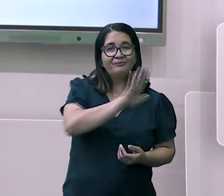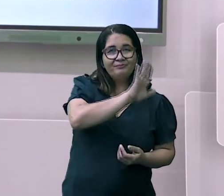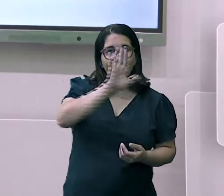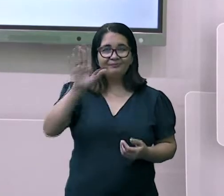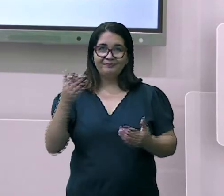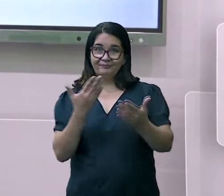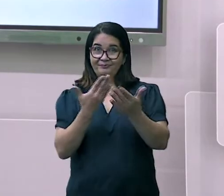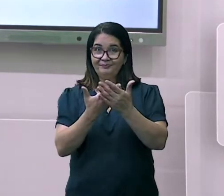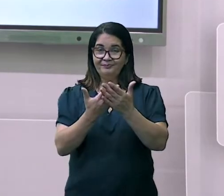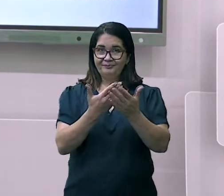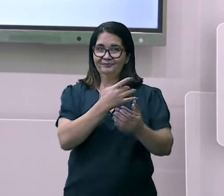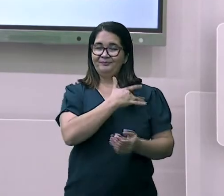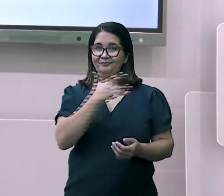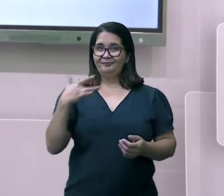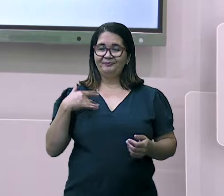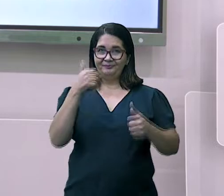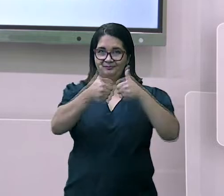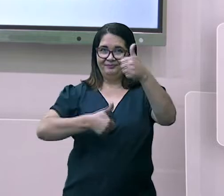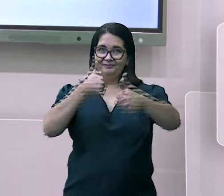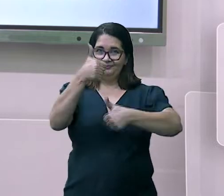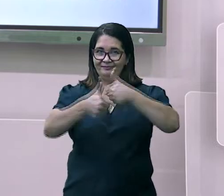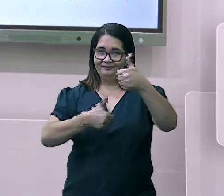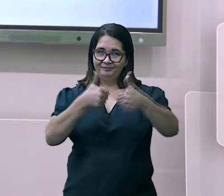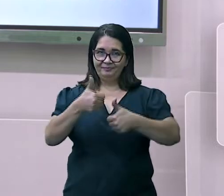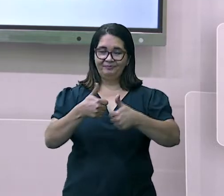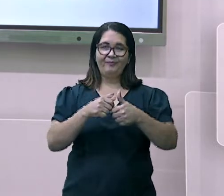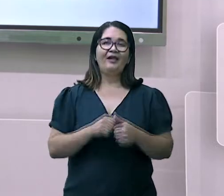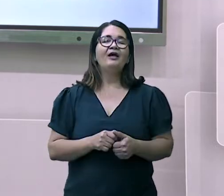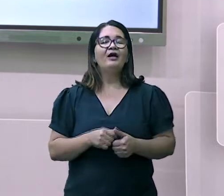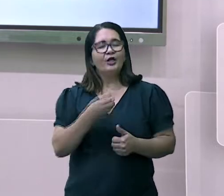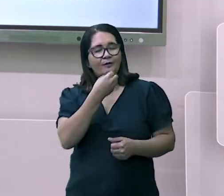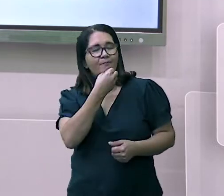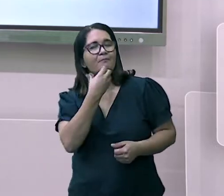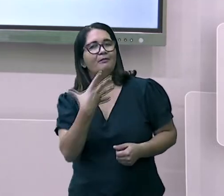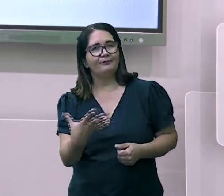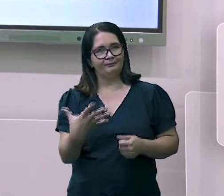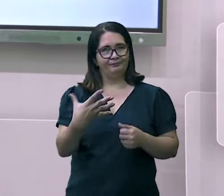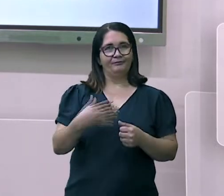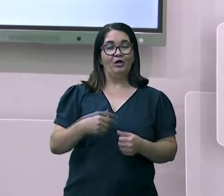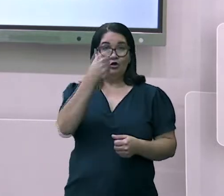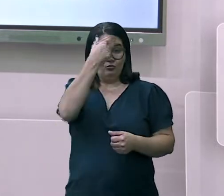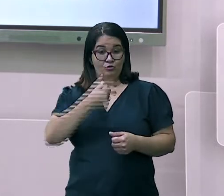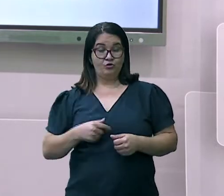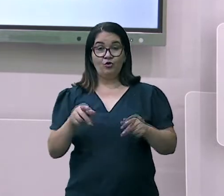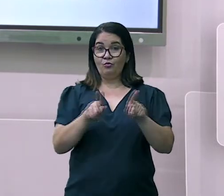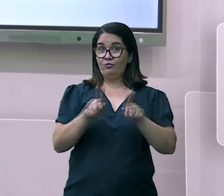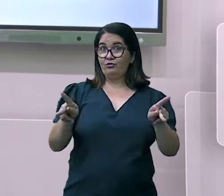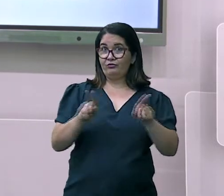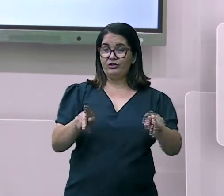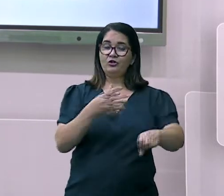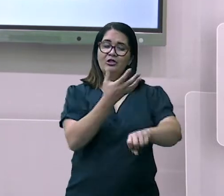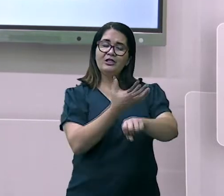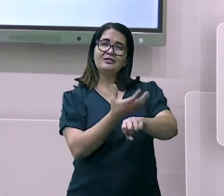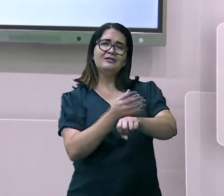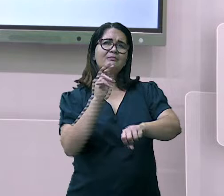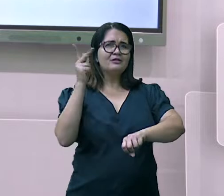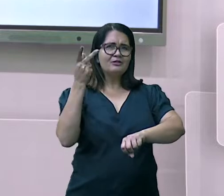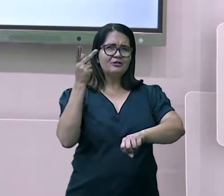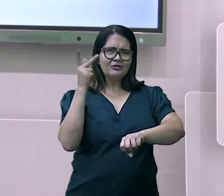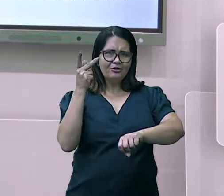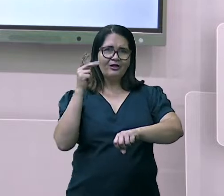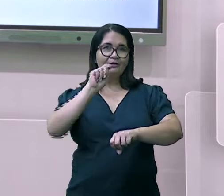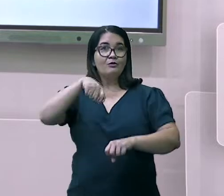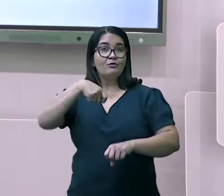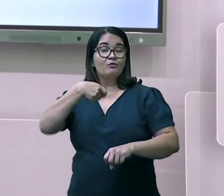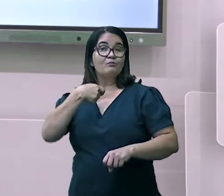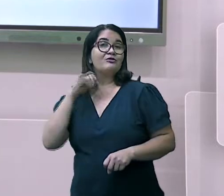Olá, estudantes! Tudo bem com vocês? Espero que sim! Me chamo Jaqueline e sou professora de